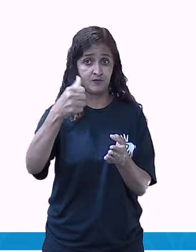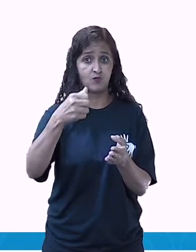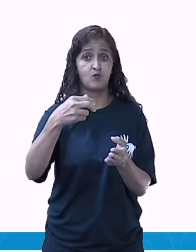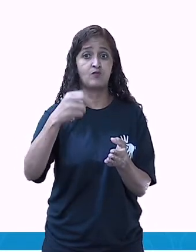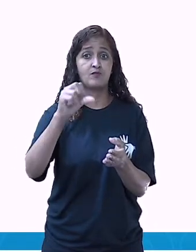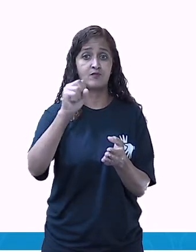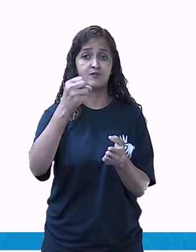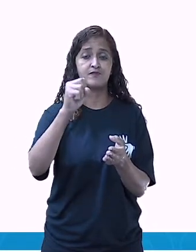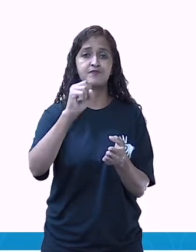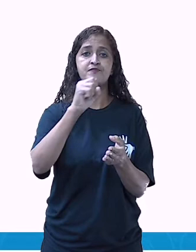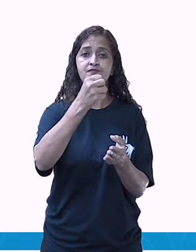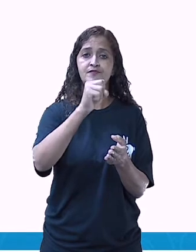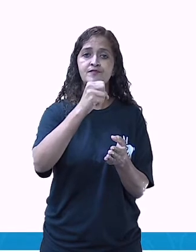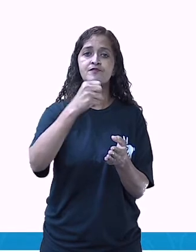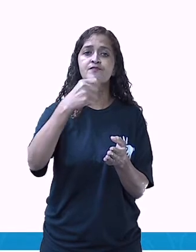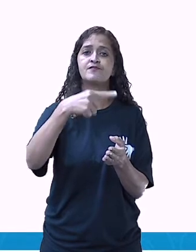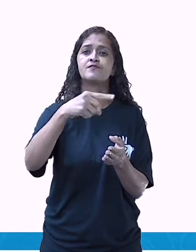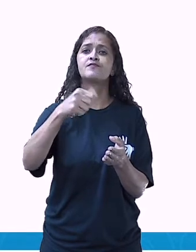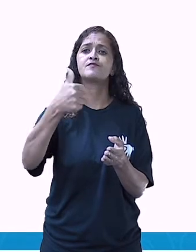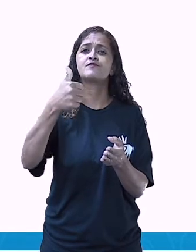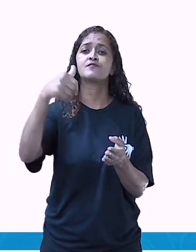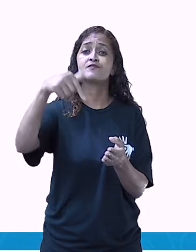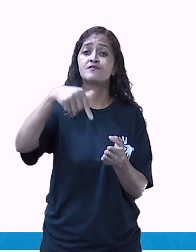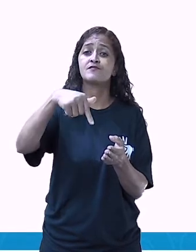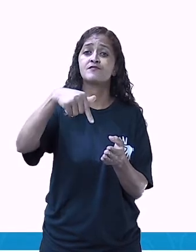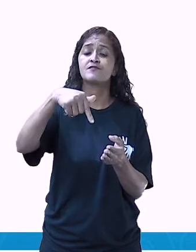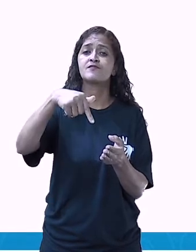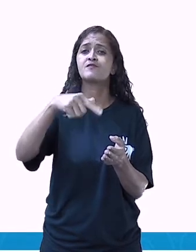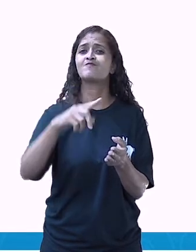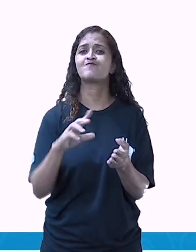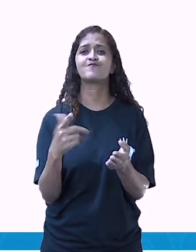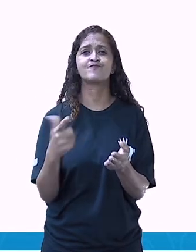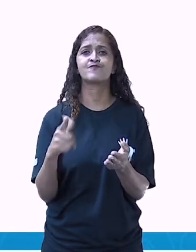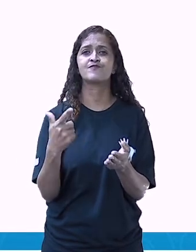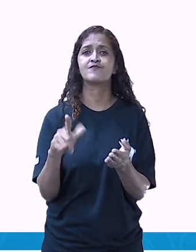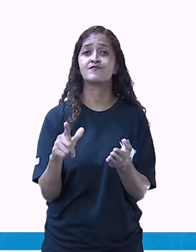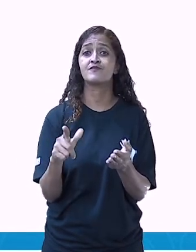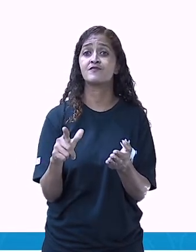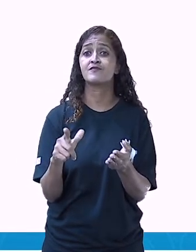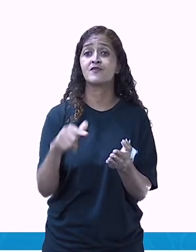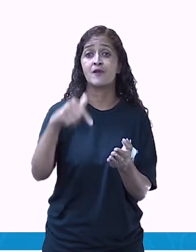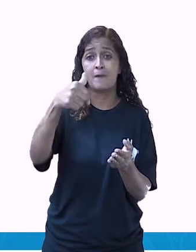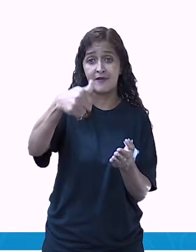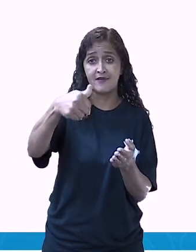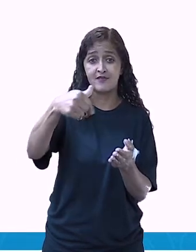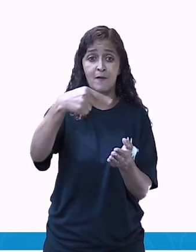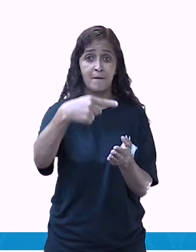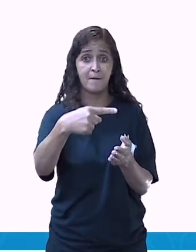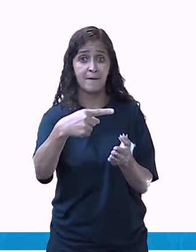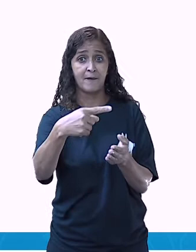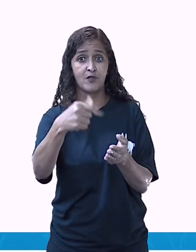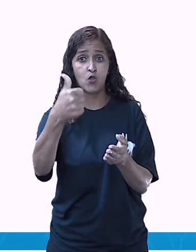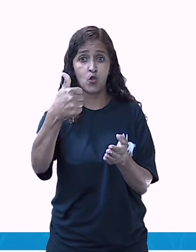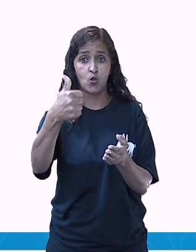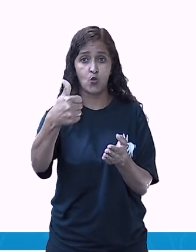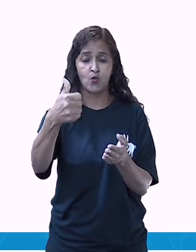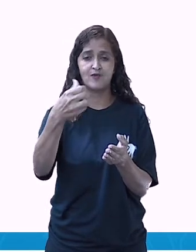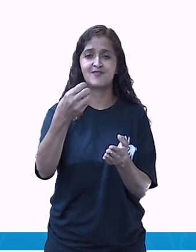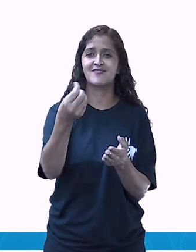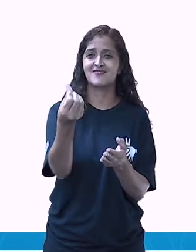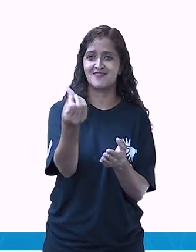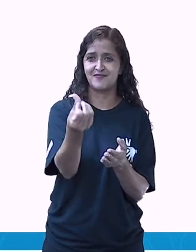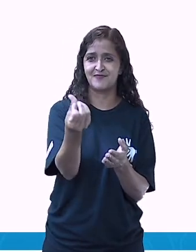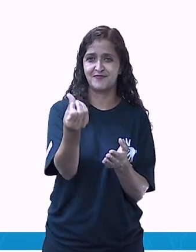8 menos 1 é o 7. Não tenho 7. Mas 7 menos 1 é o 6. Eu tenho